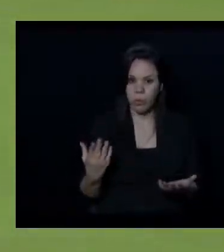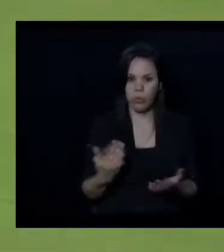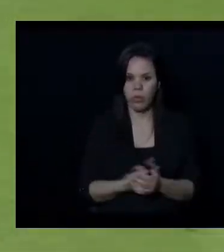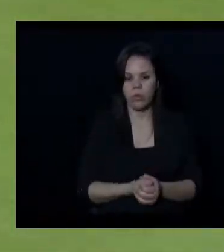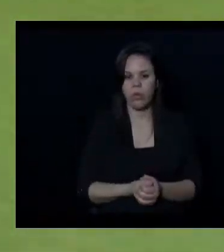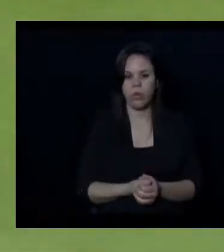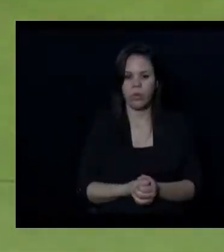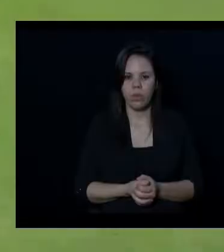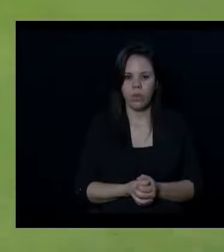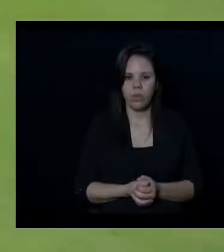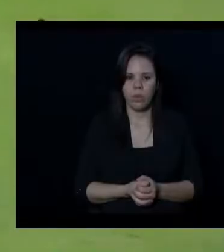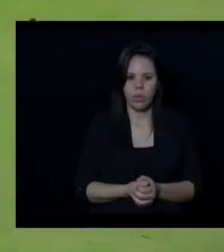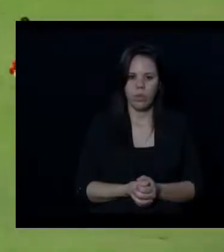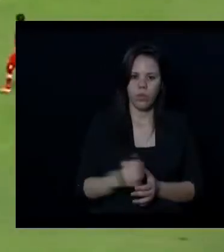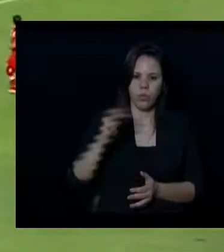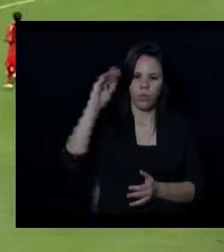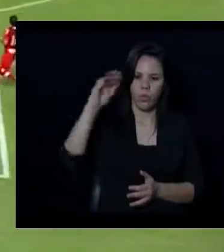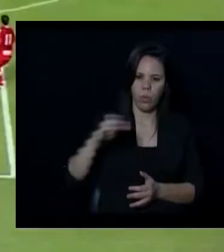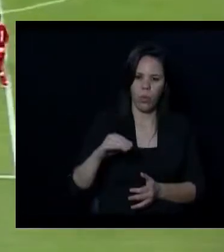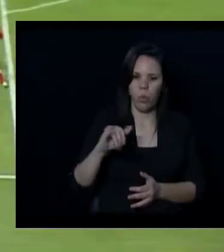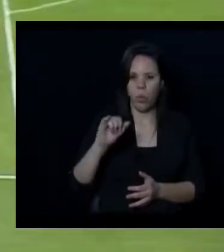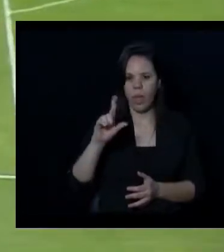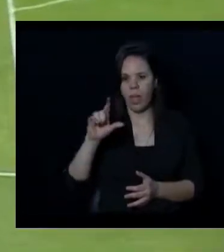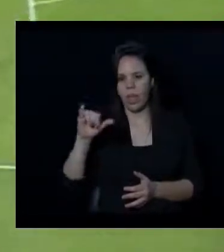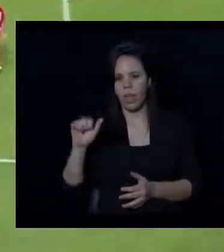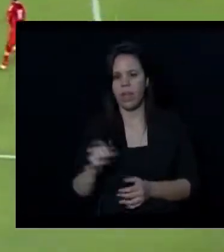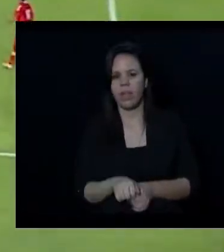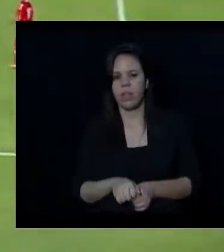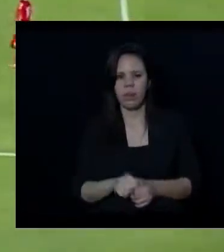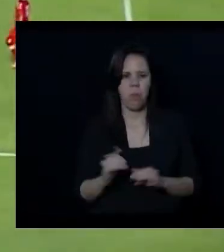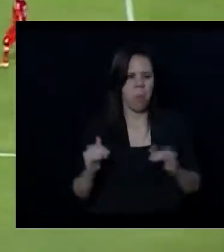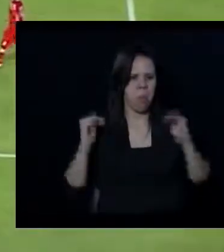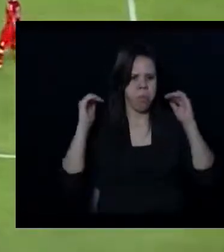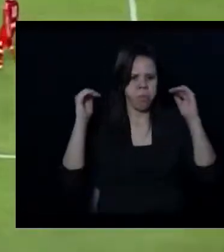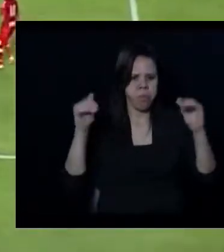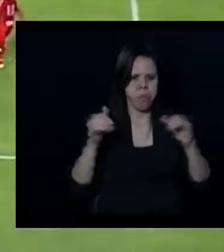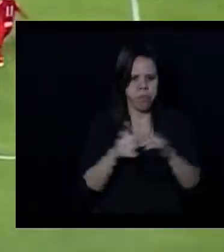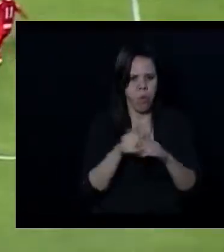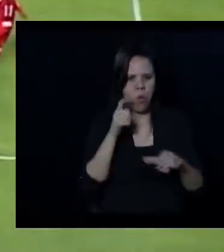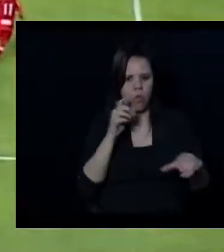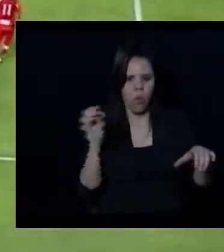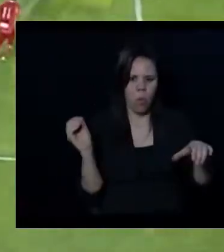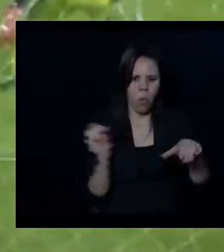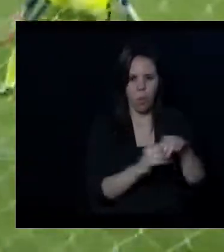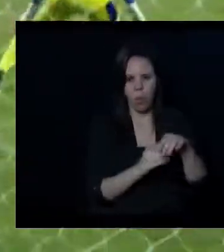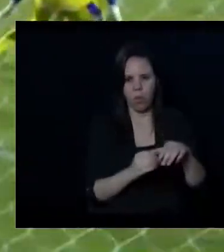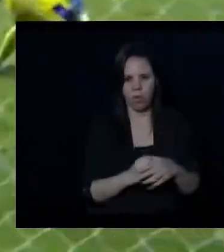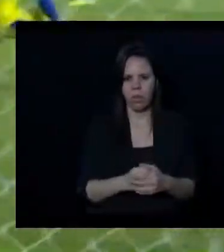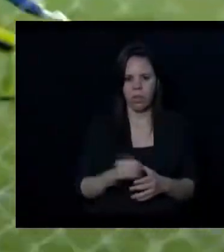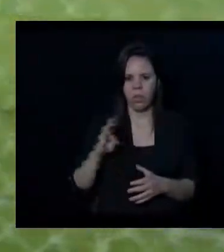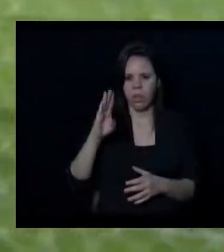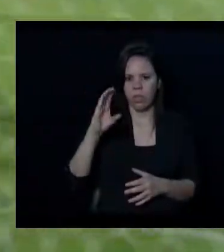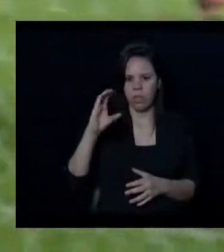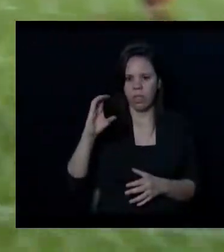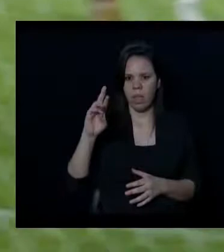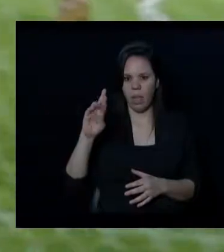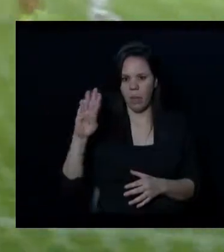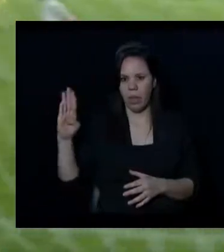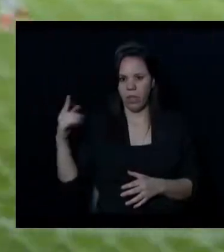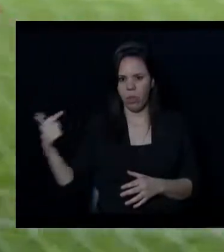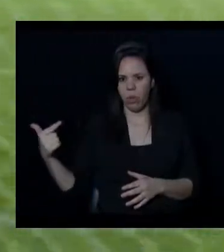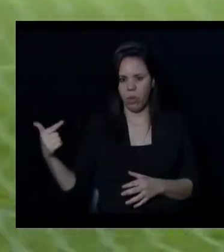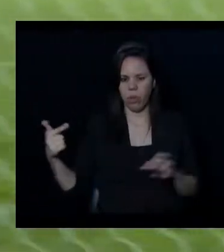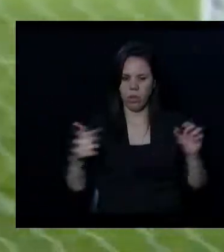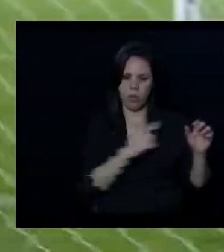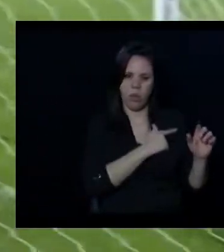o pequenino Willy subiu mais que todo mundo e deu números finais. CRB 2, Guarani